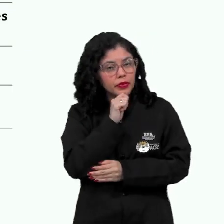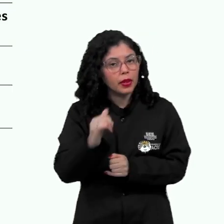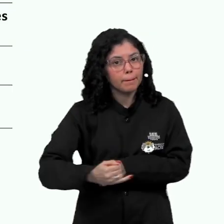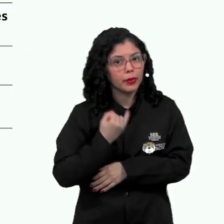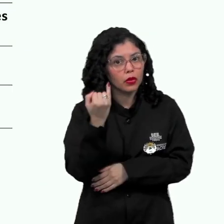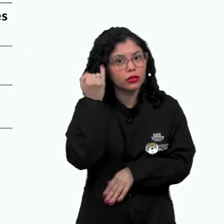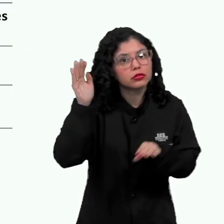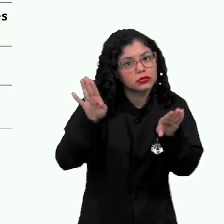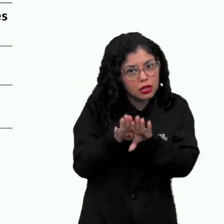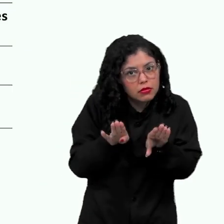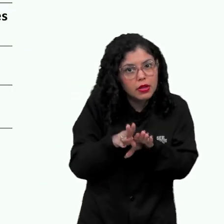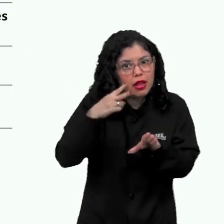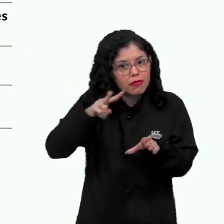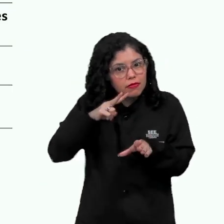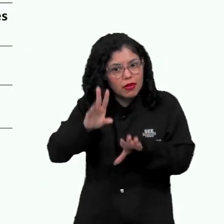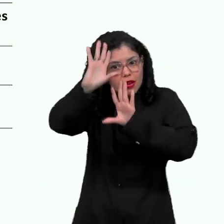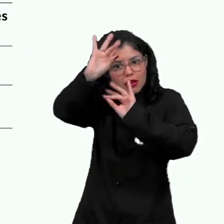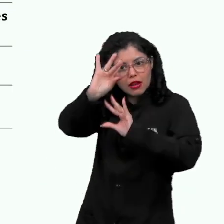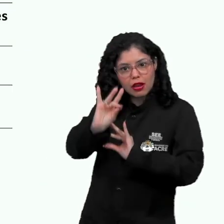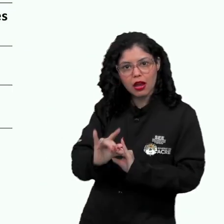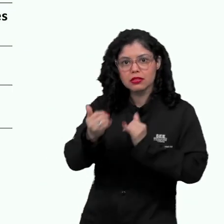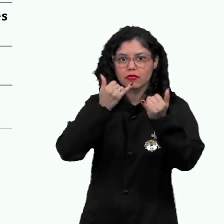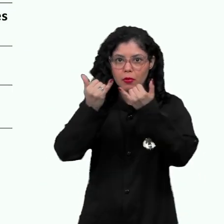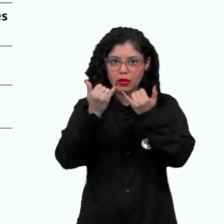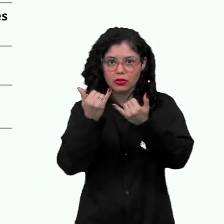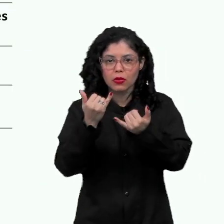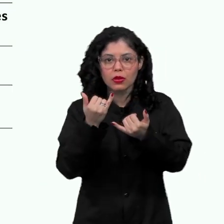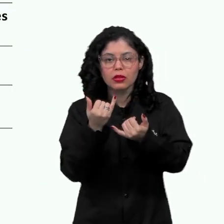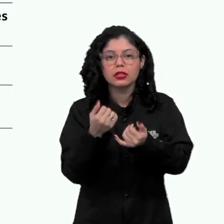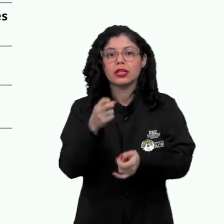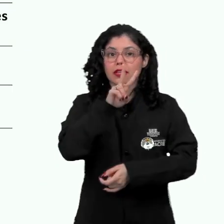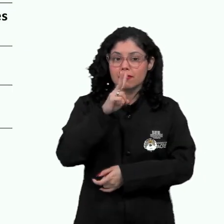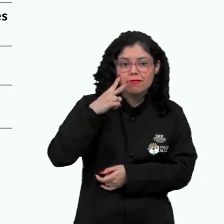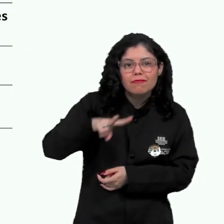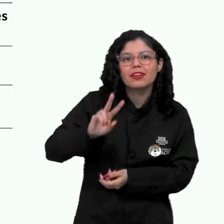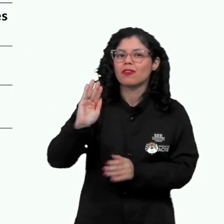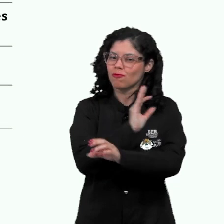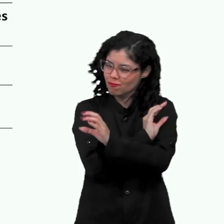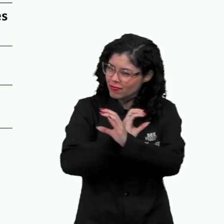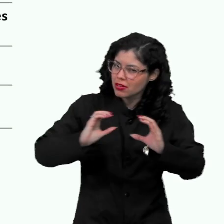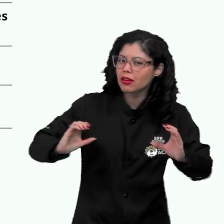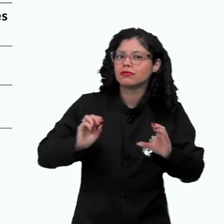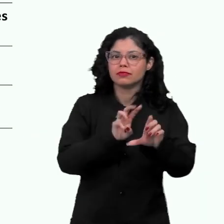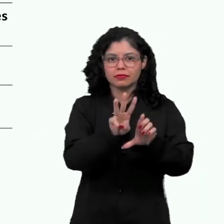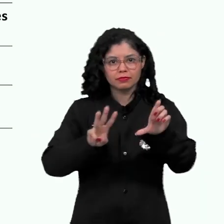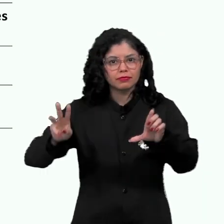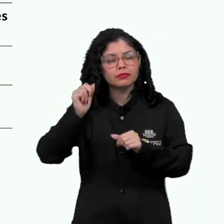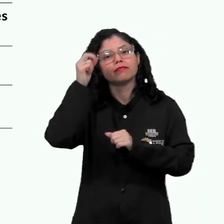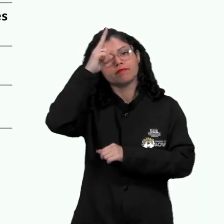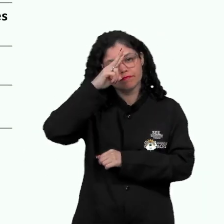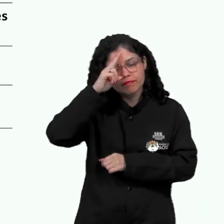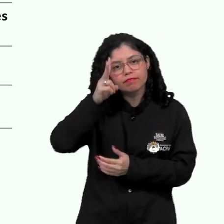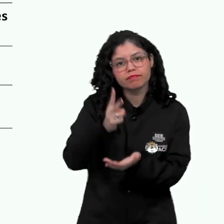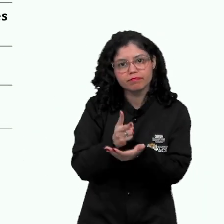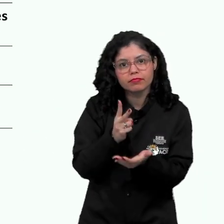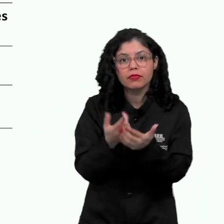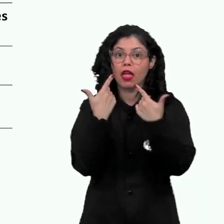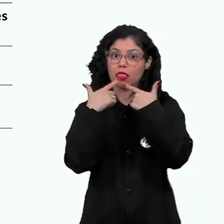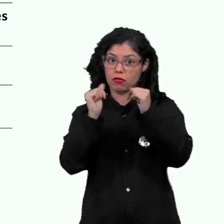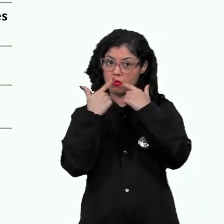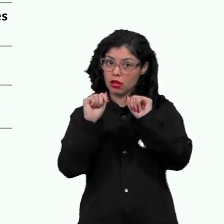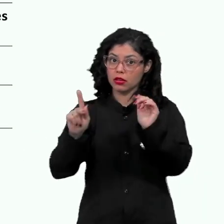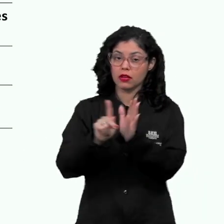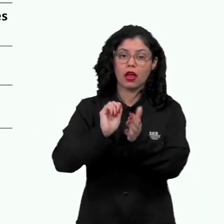essencial verificar a veracidade das informações e usar fontes confiáveis. Lembrando sempre da